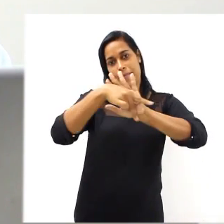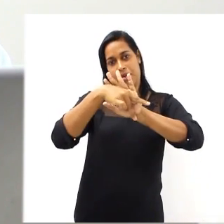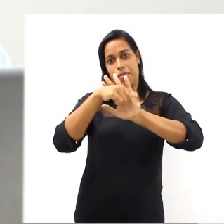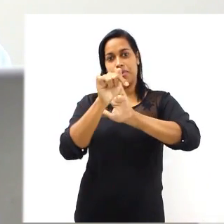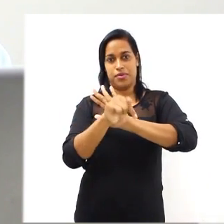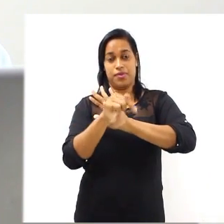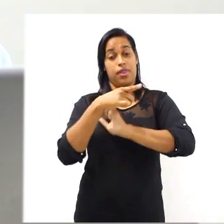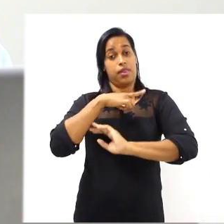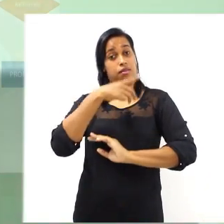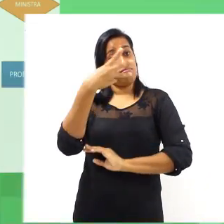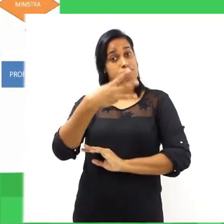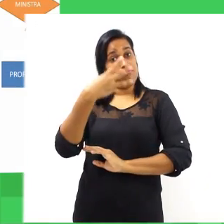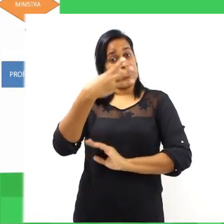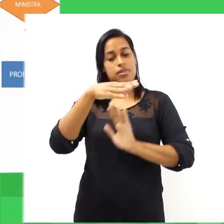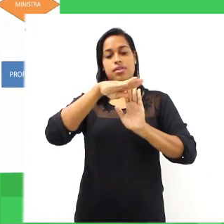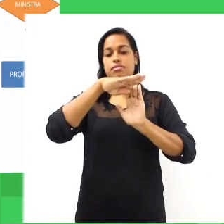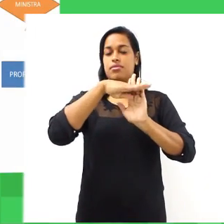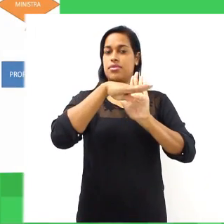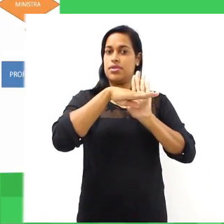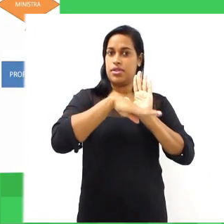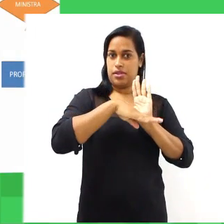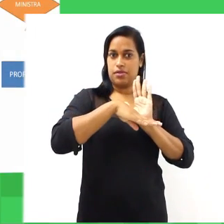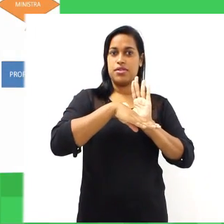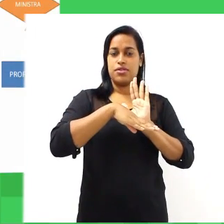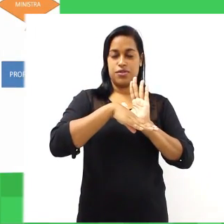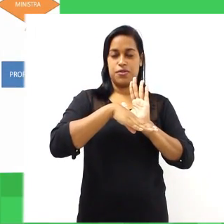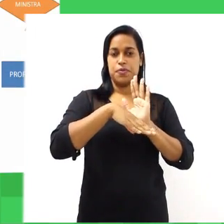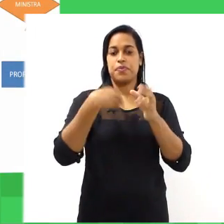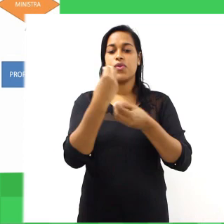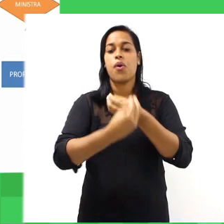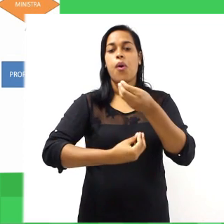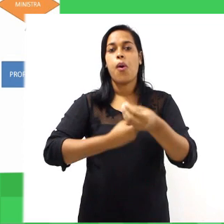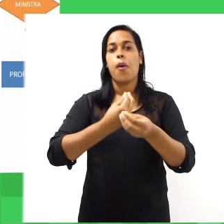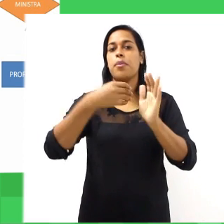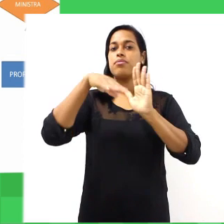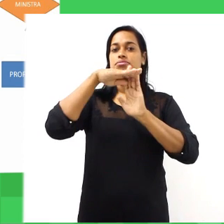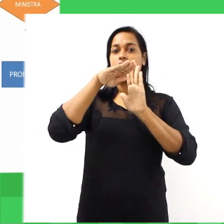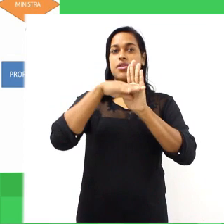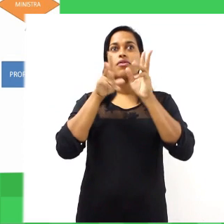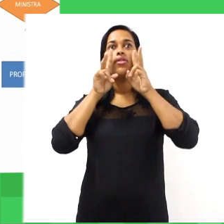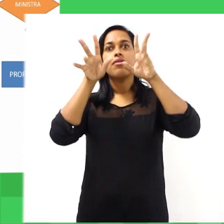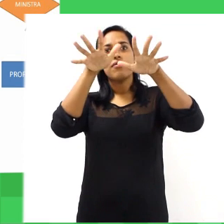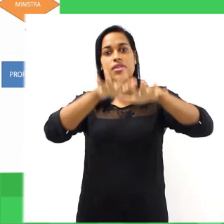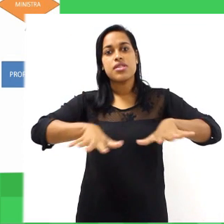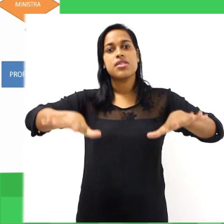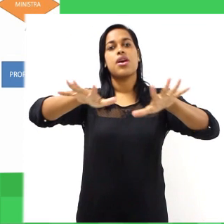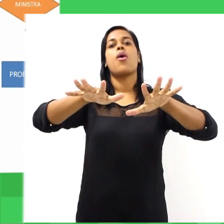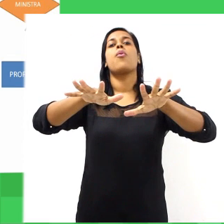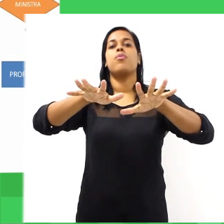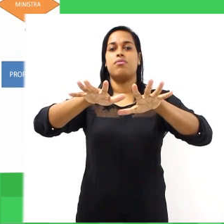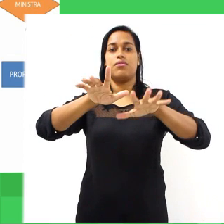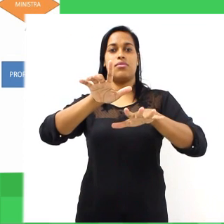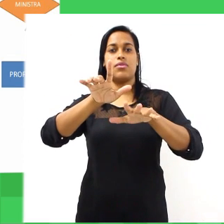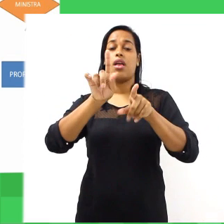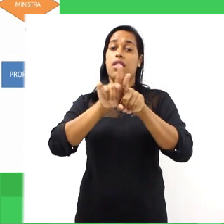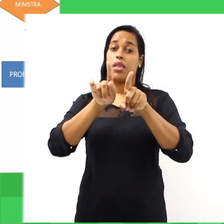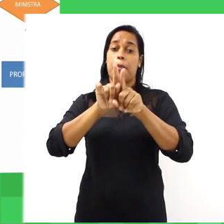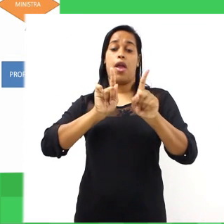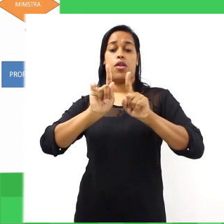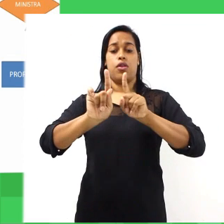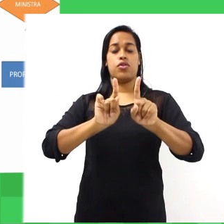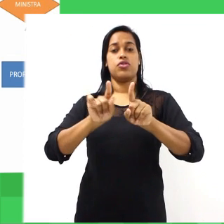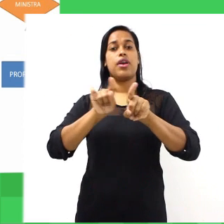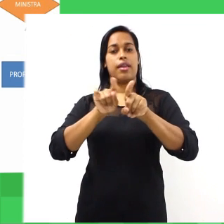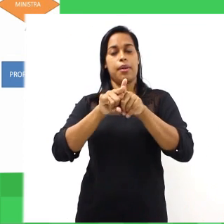3 níveis no SGBD, como nível de visão, o nível lógico e o